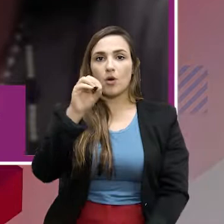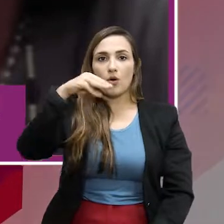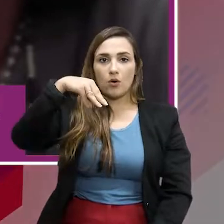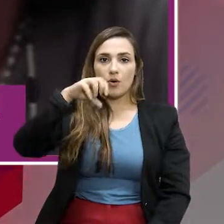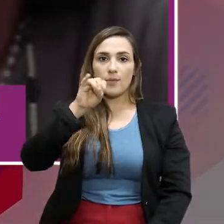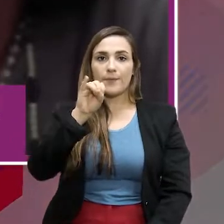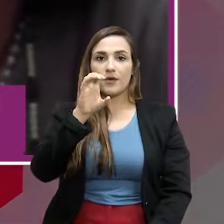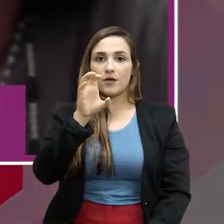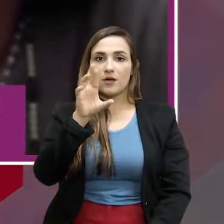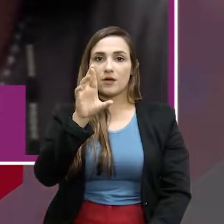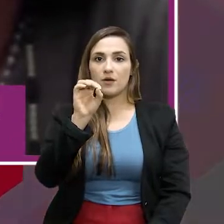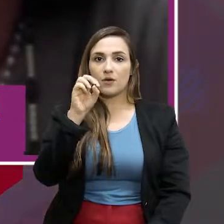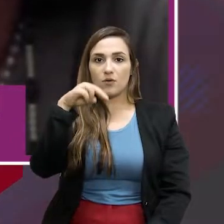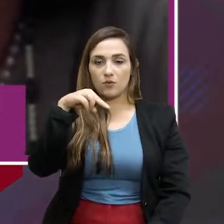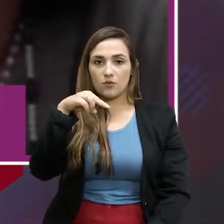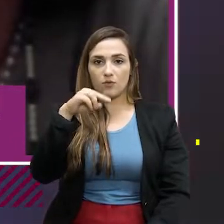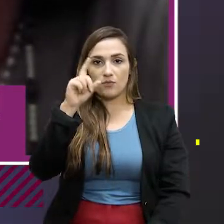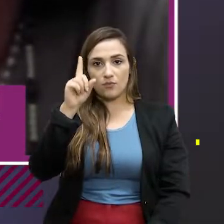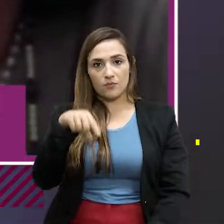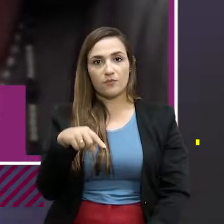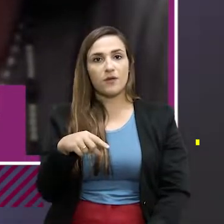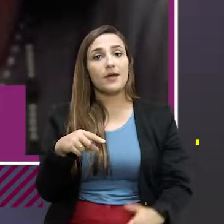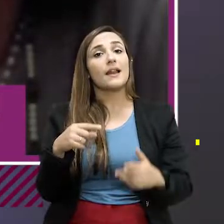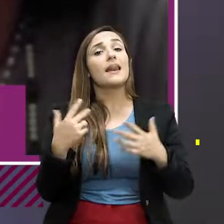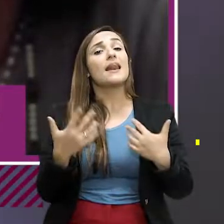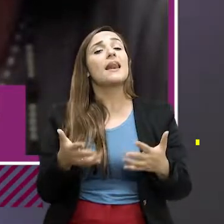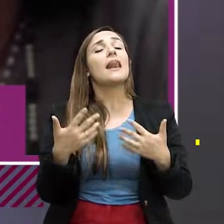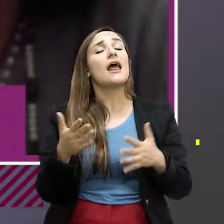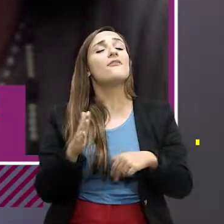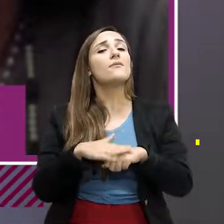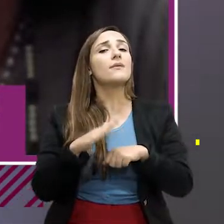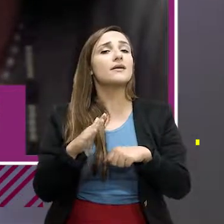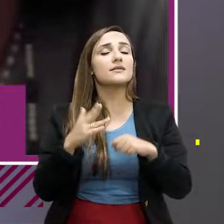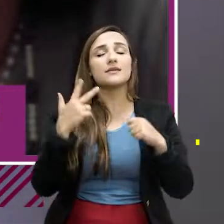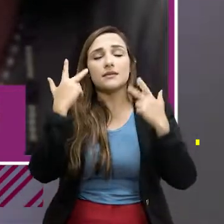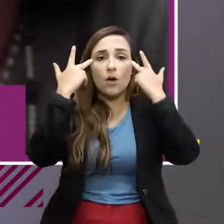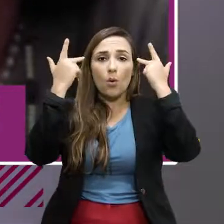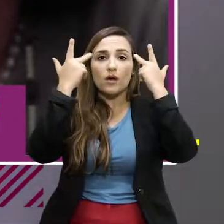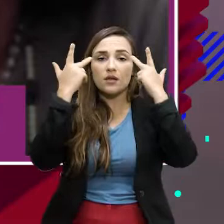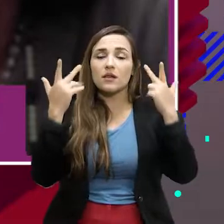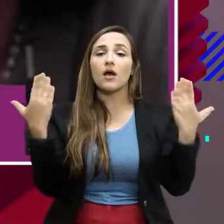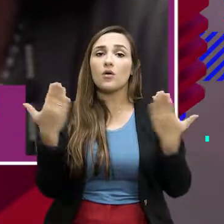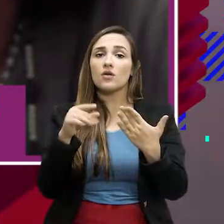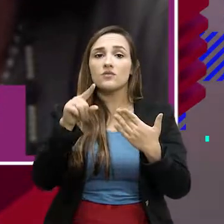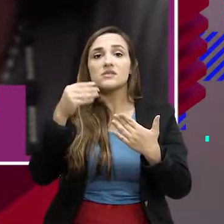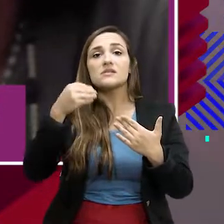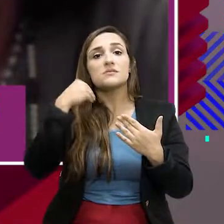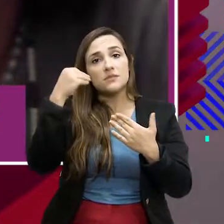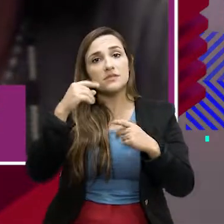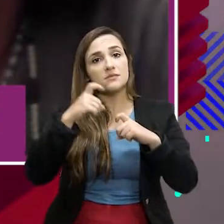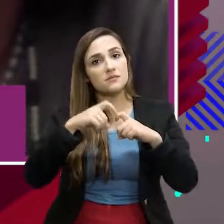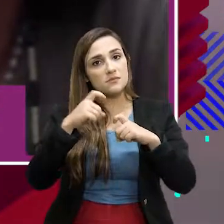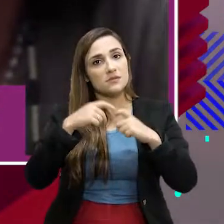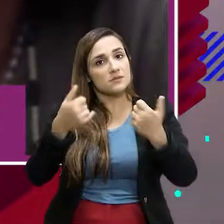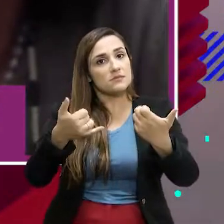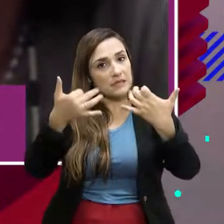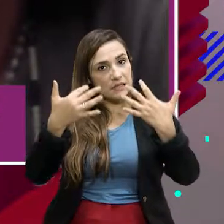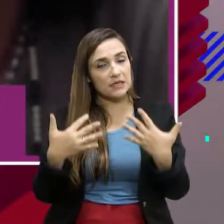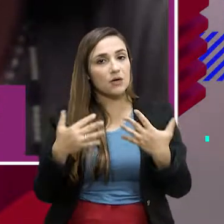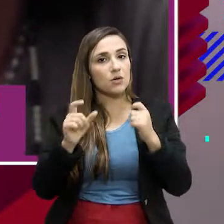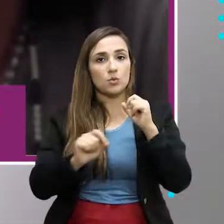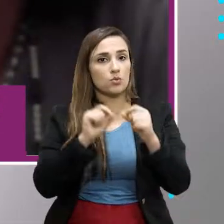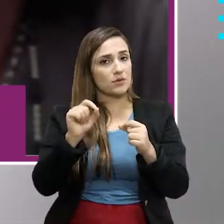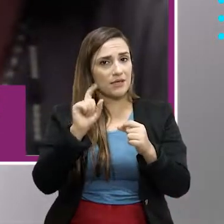cepa, que muitas pessoas estão dizendo que é mais leve, e eu gostaria então que a senhora, né, com toda a sua experiência médica,